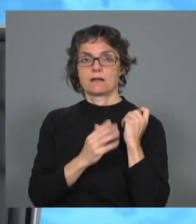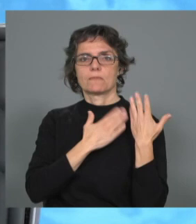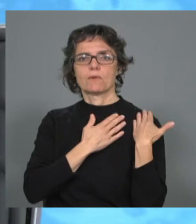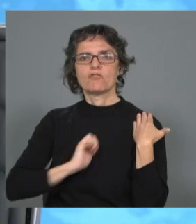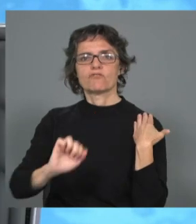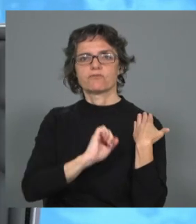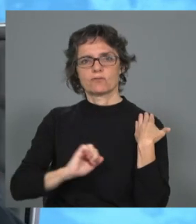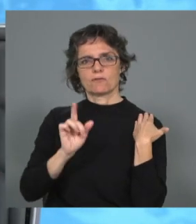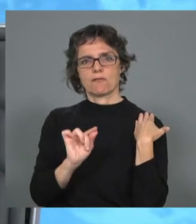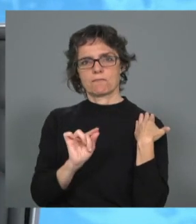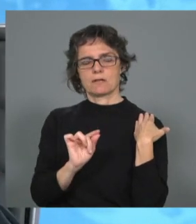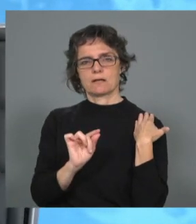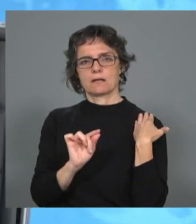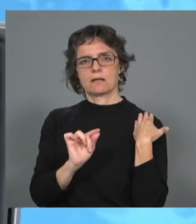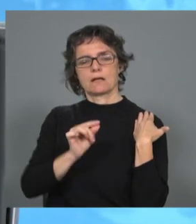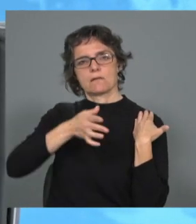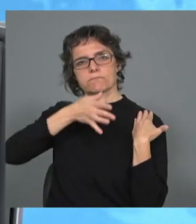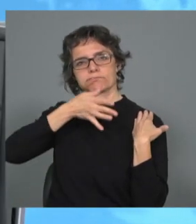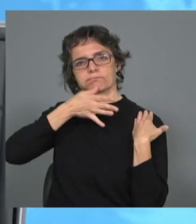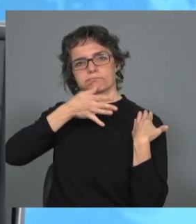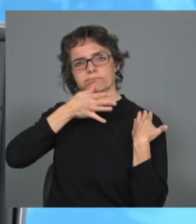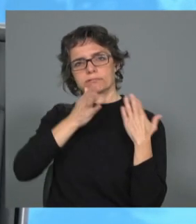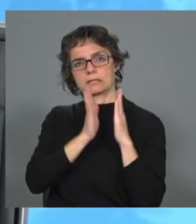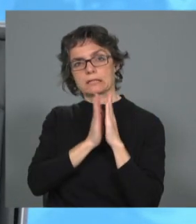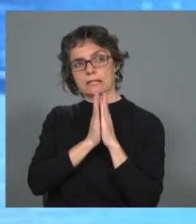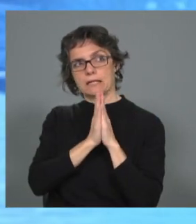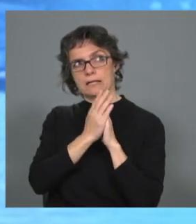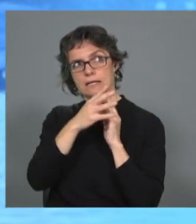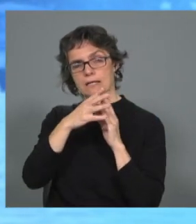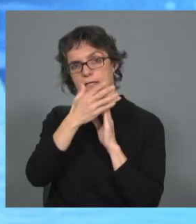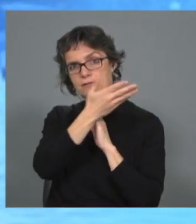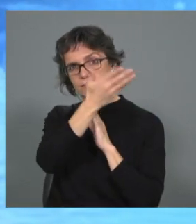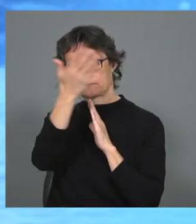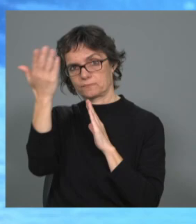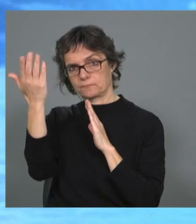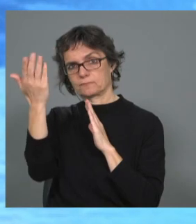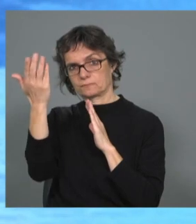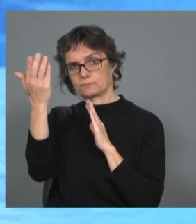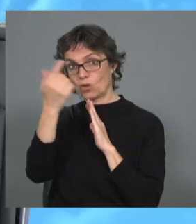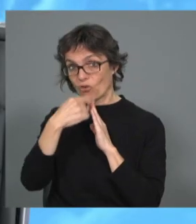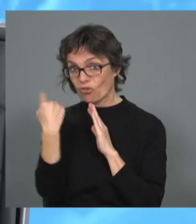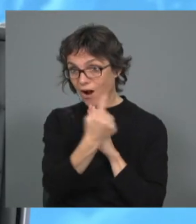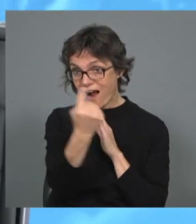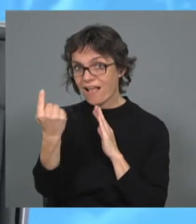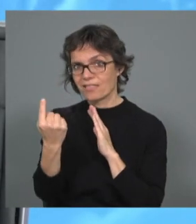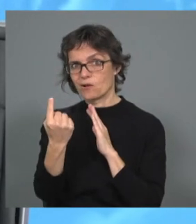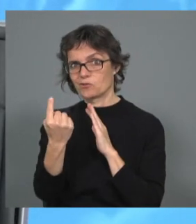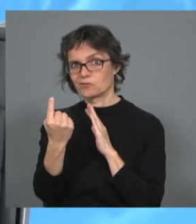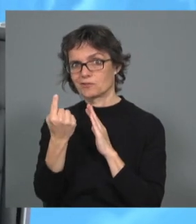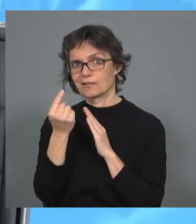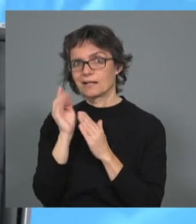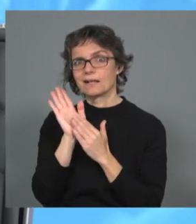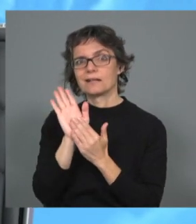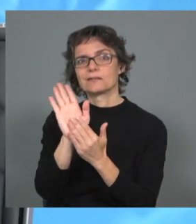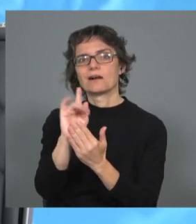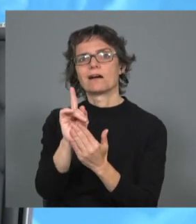levar aquilo que a Igreja cúpula, de alguma forma já difunde e tão abertamente já defende, e somos nós a mostrar a misericórdia e darmos o testemunho aos